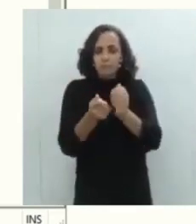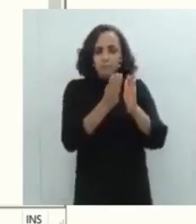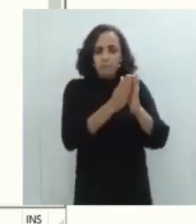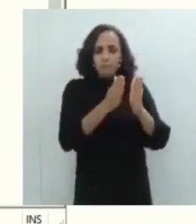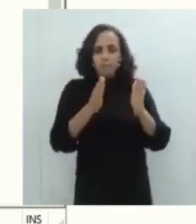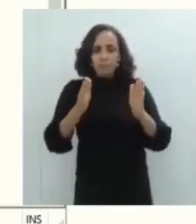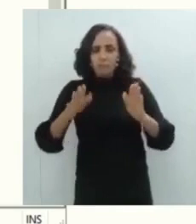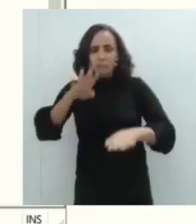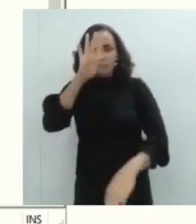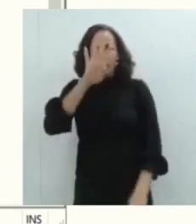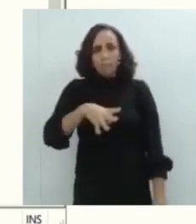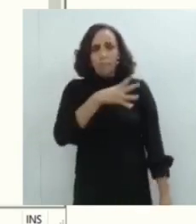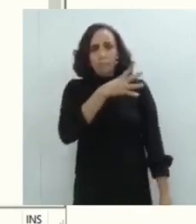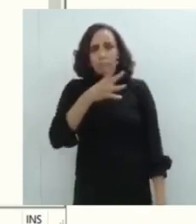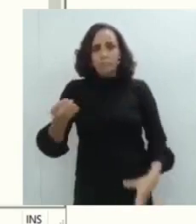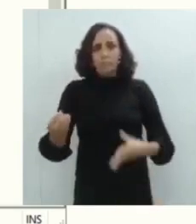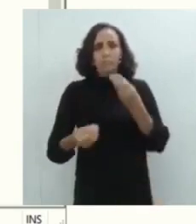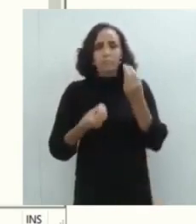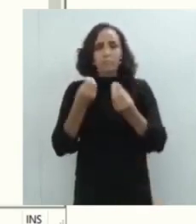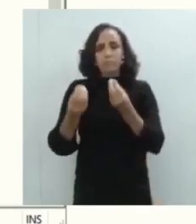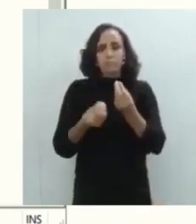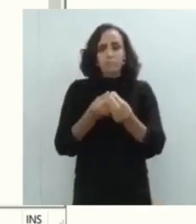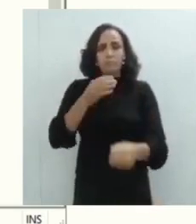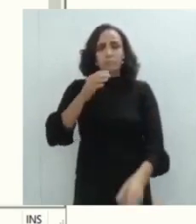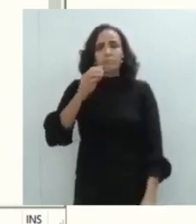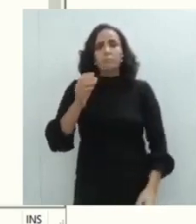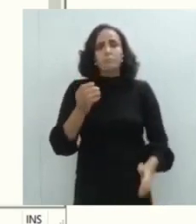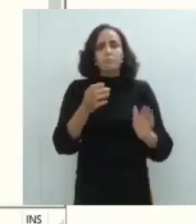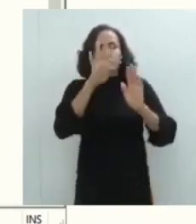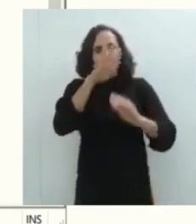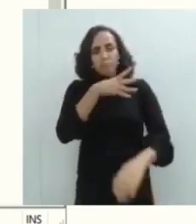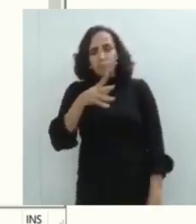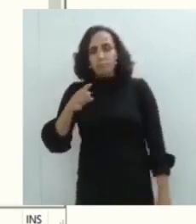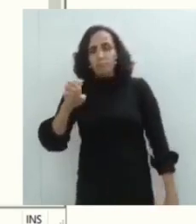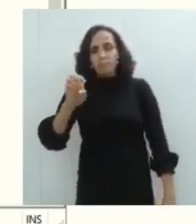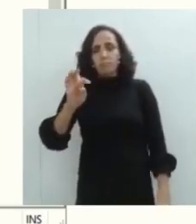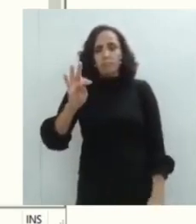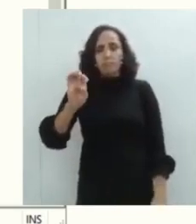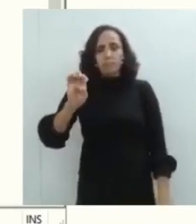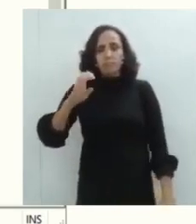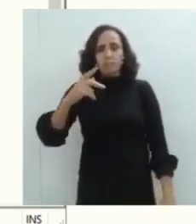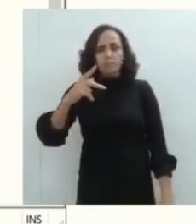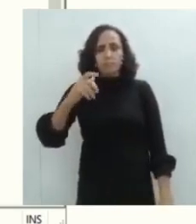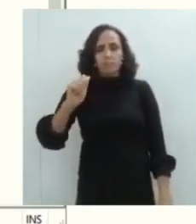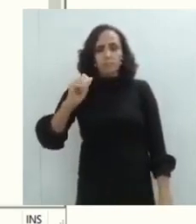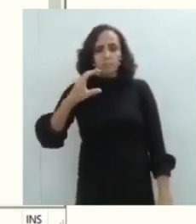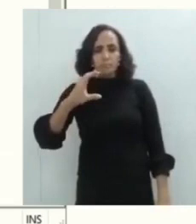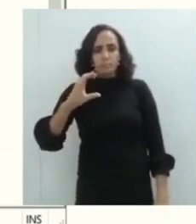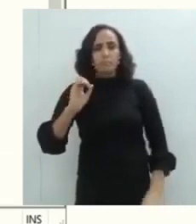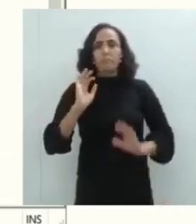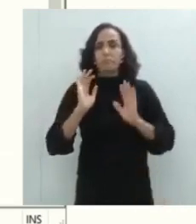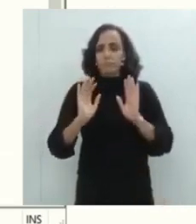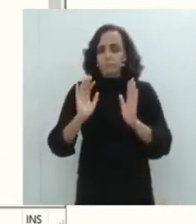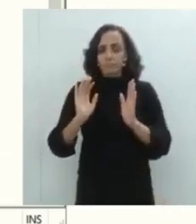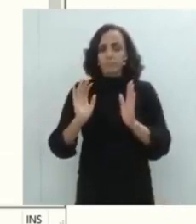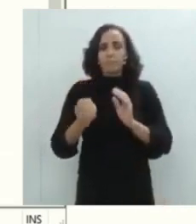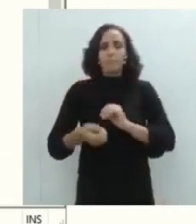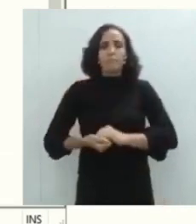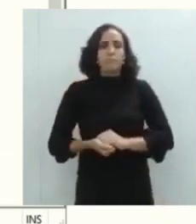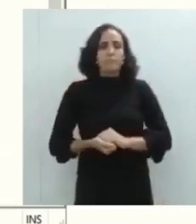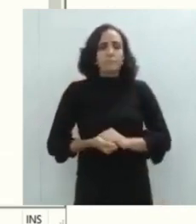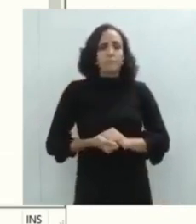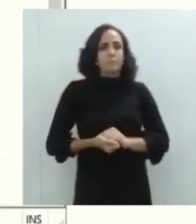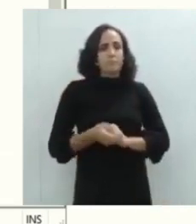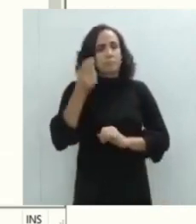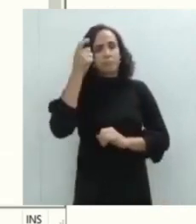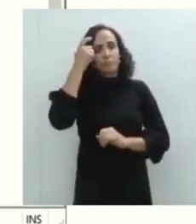da tabela ETPAC. Tranquilo? Então, esse é o script consulta PHP.